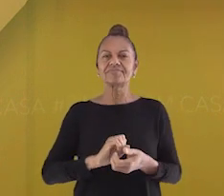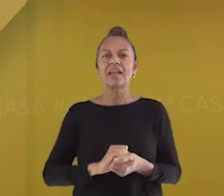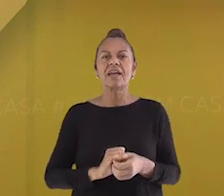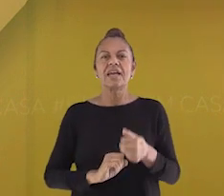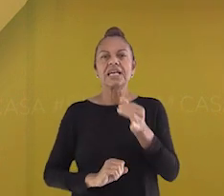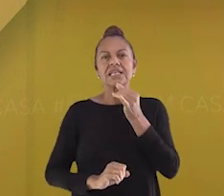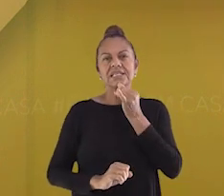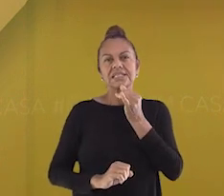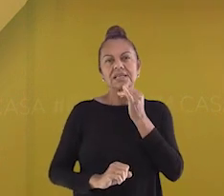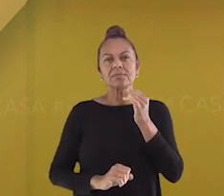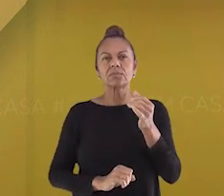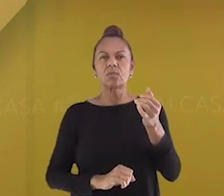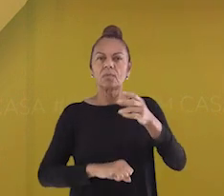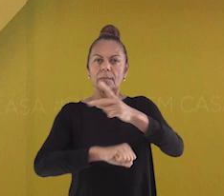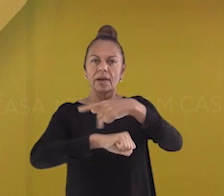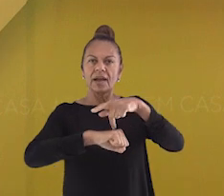pessoas.